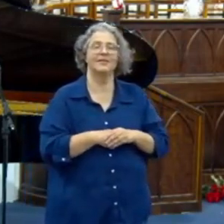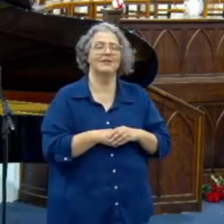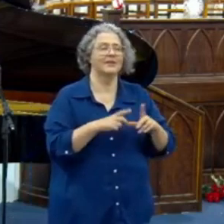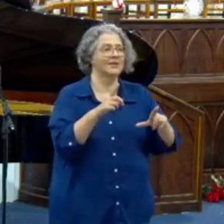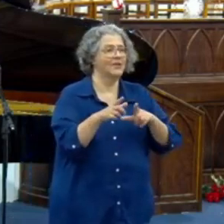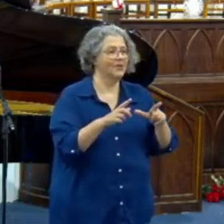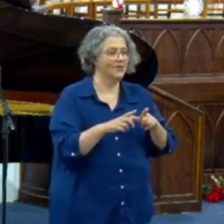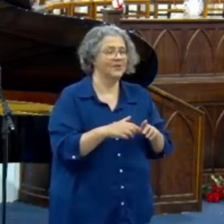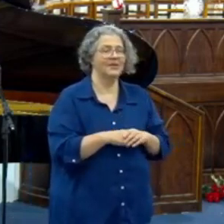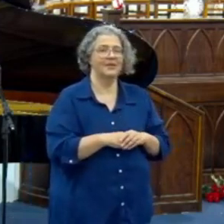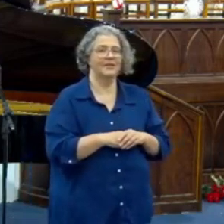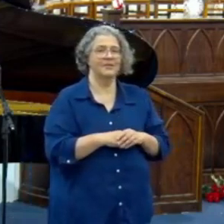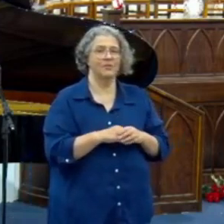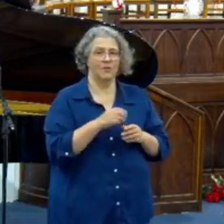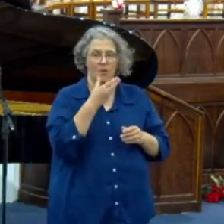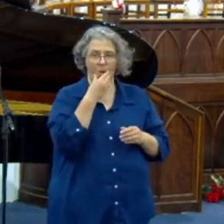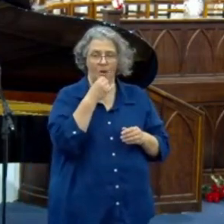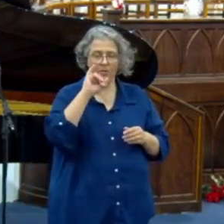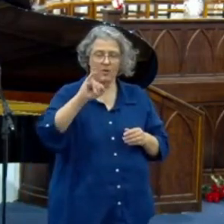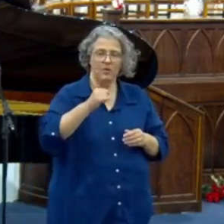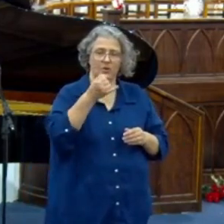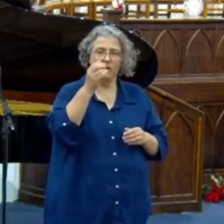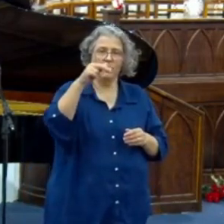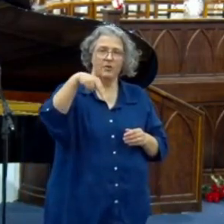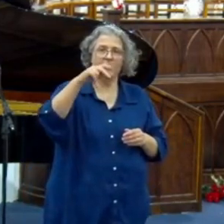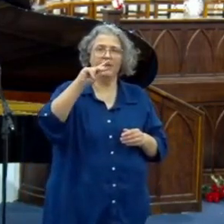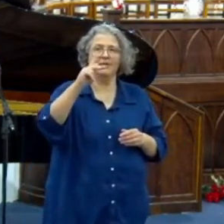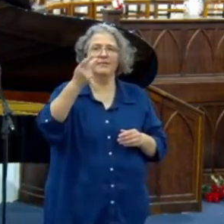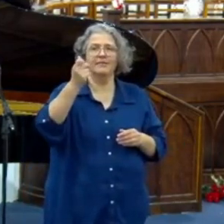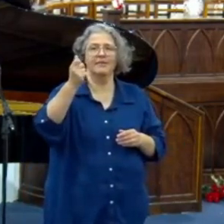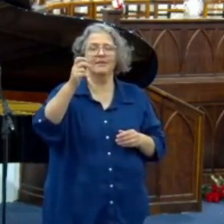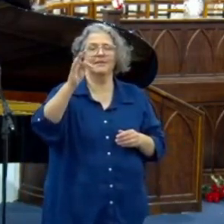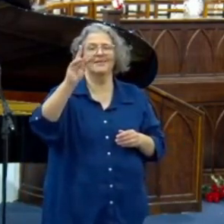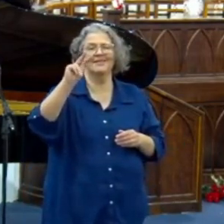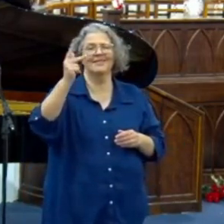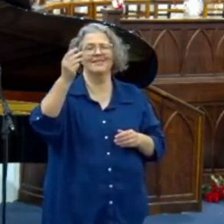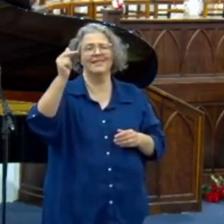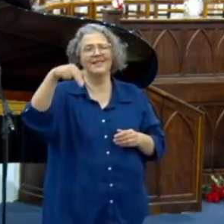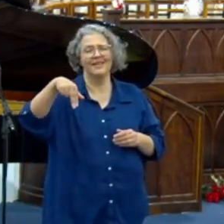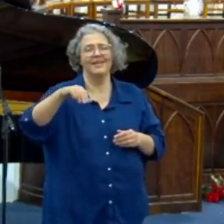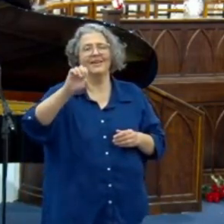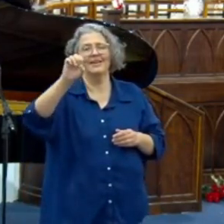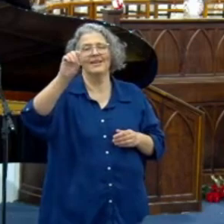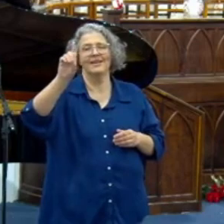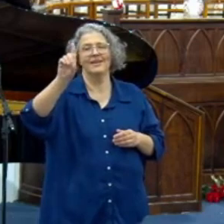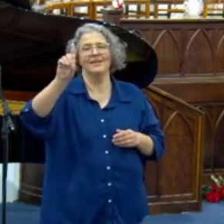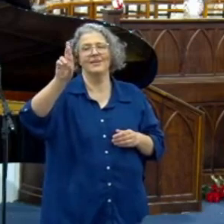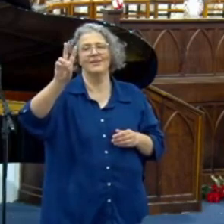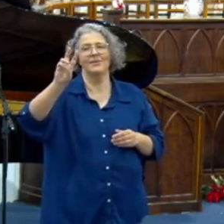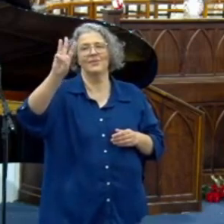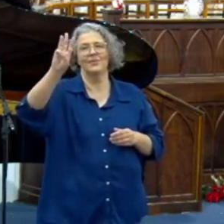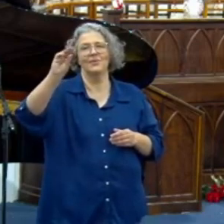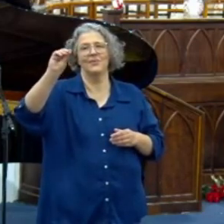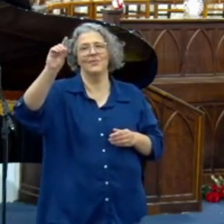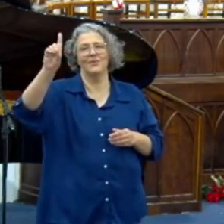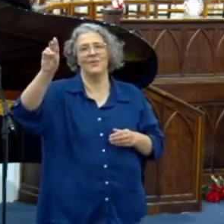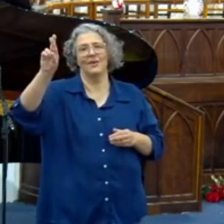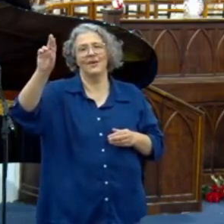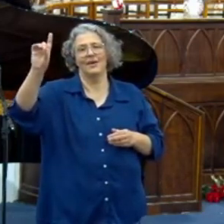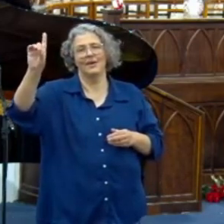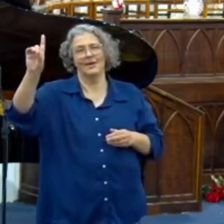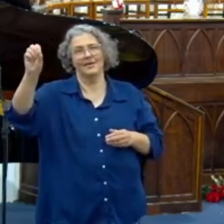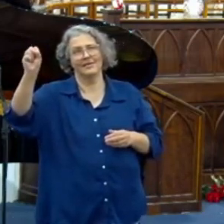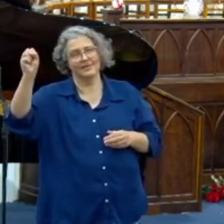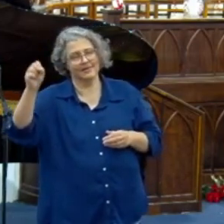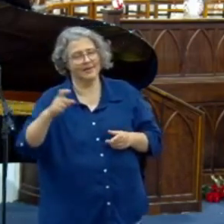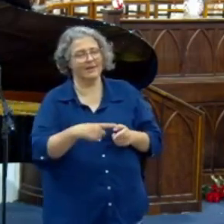As Obras de Jonathan Edwards, ele diz em determinado lugar: Cristo é infinitamente valioso e o único bem